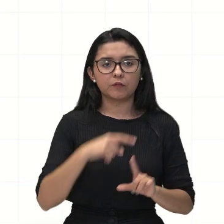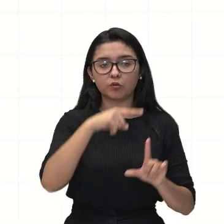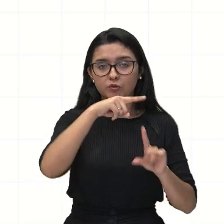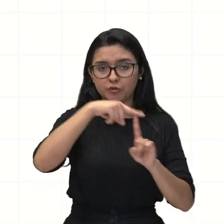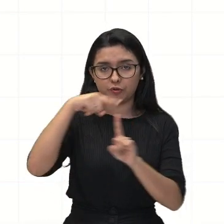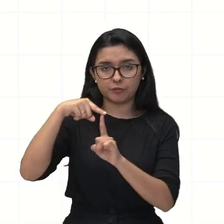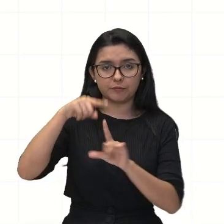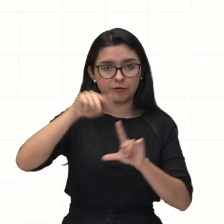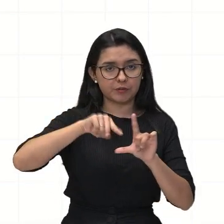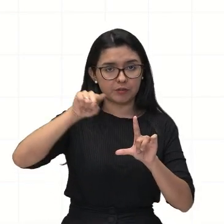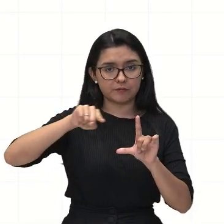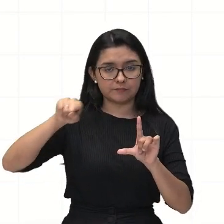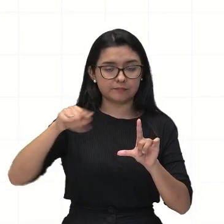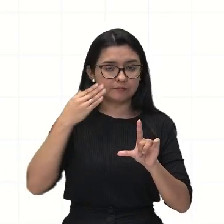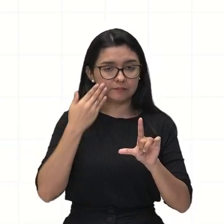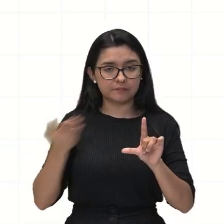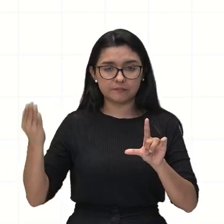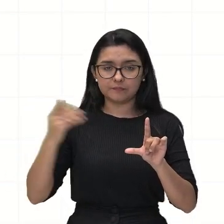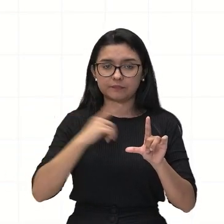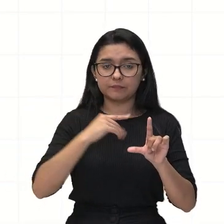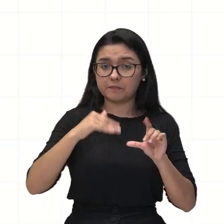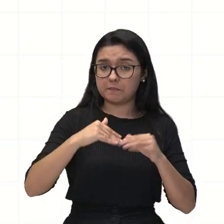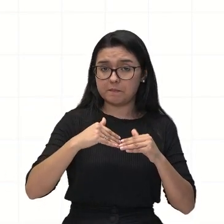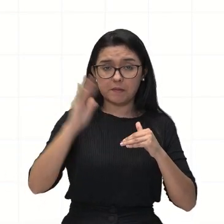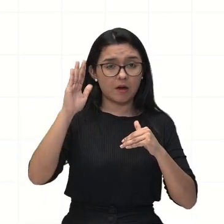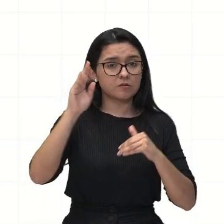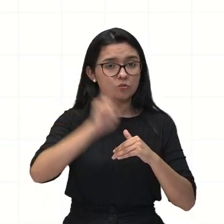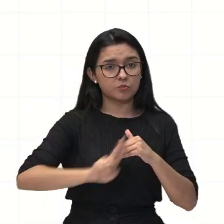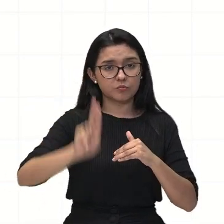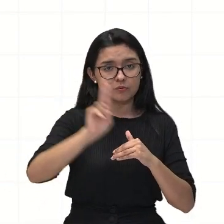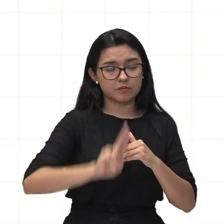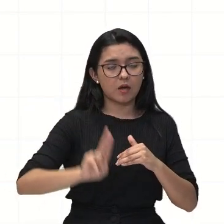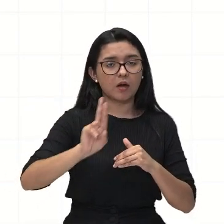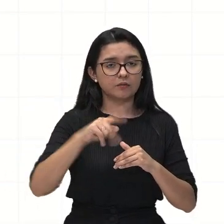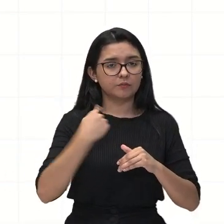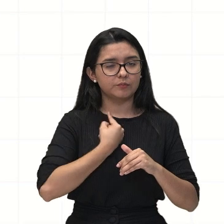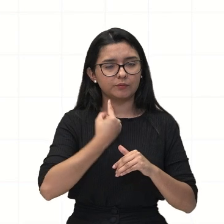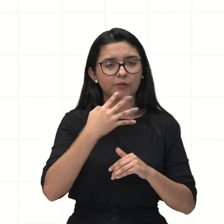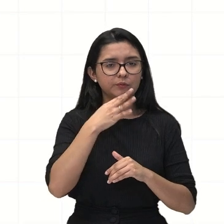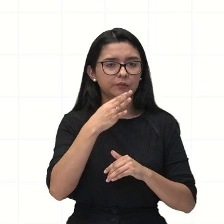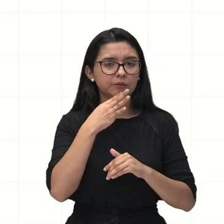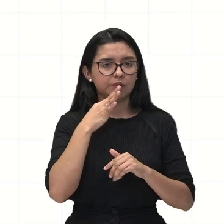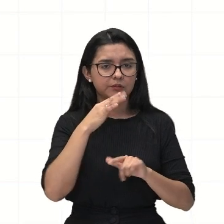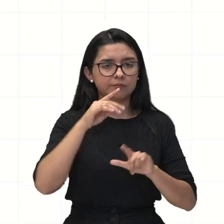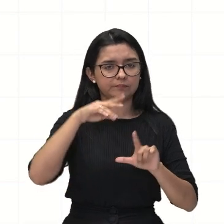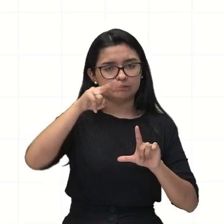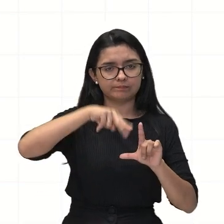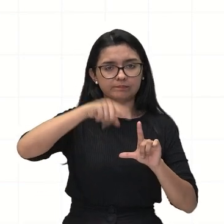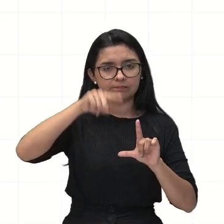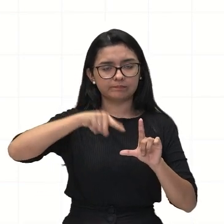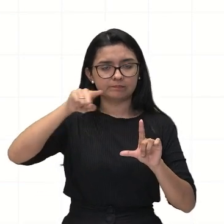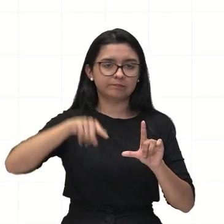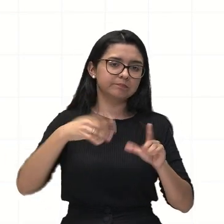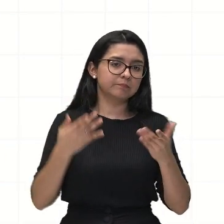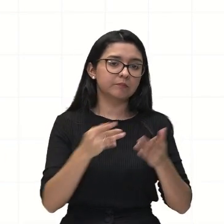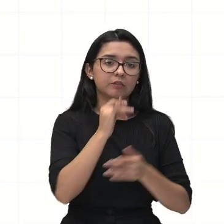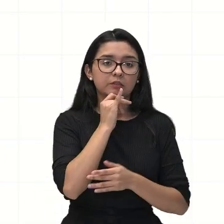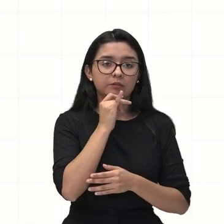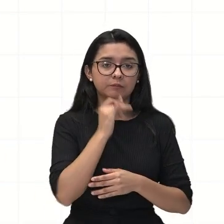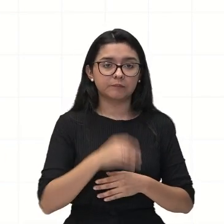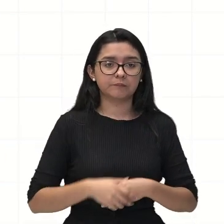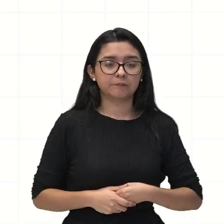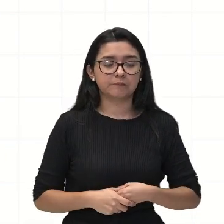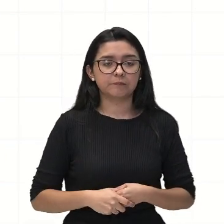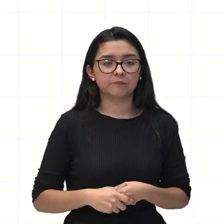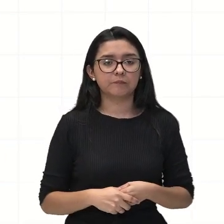gráficos. Um dos gráficos que são mais usados, são os mais, que é mais comum, né? No caso aqui, são os mais comuns que nós